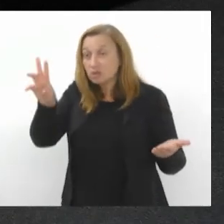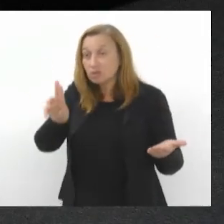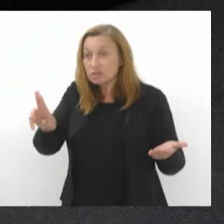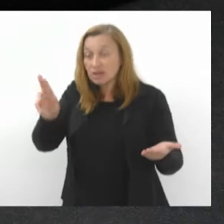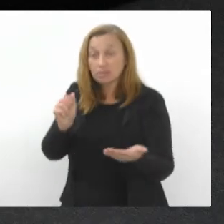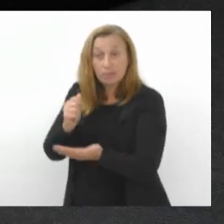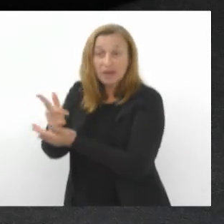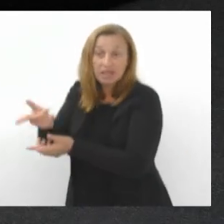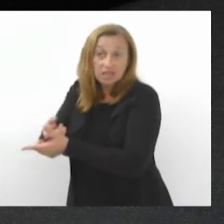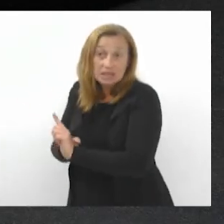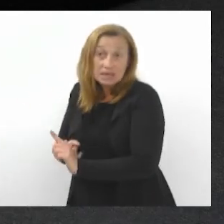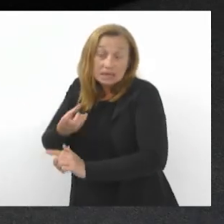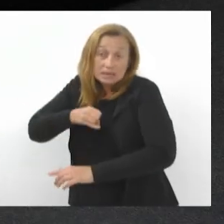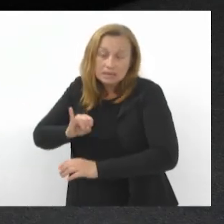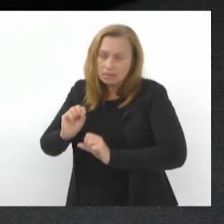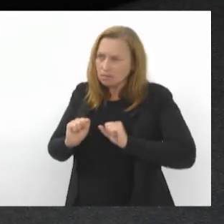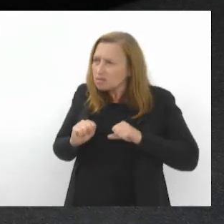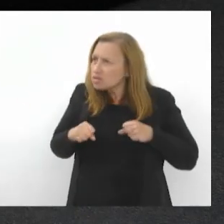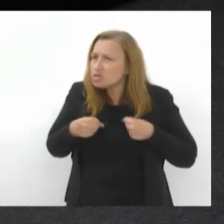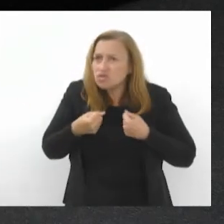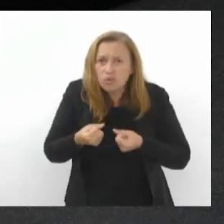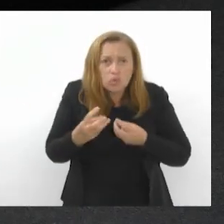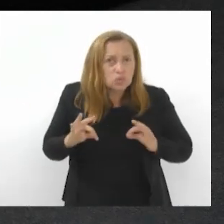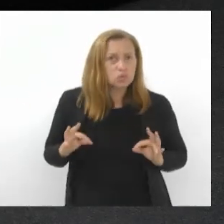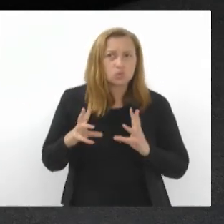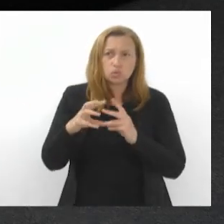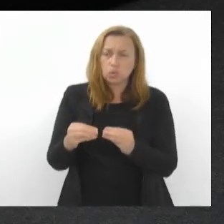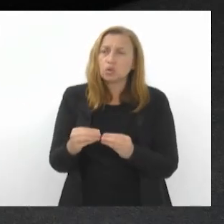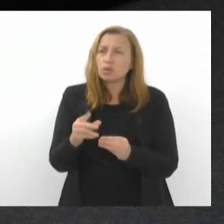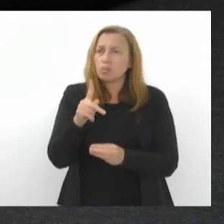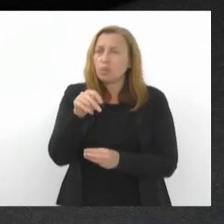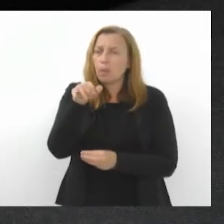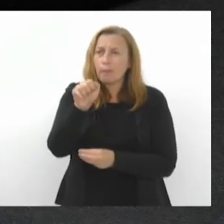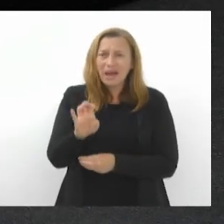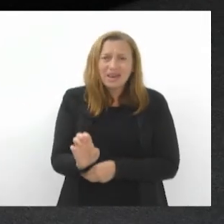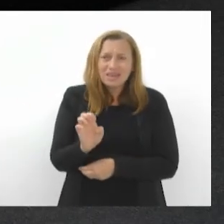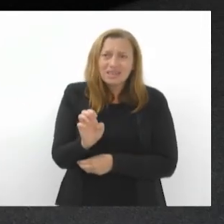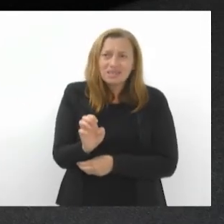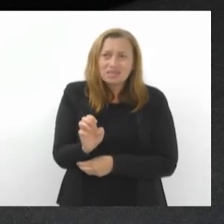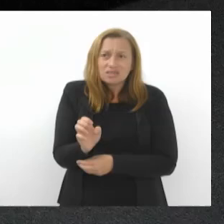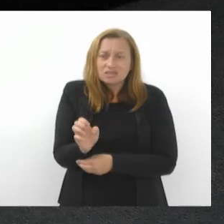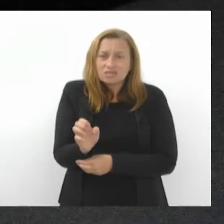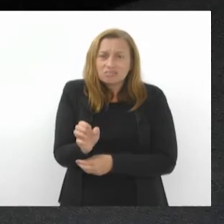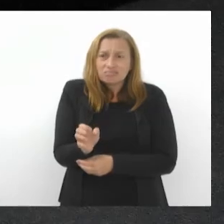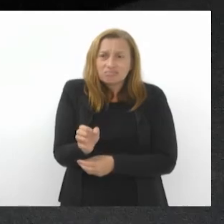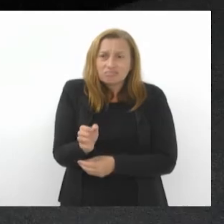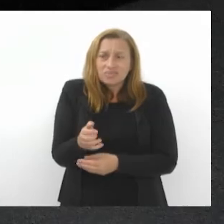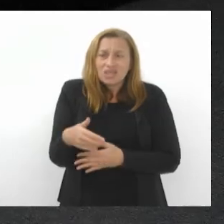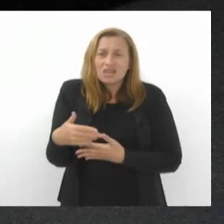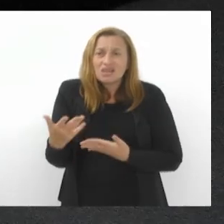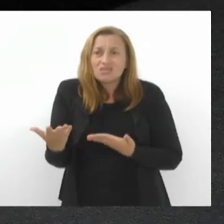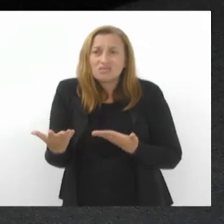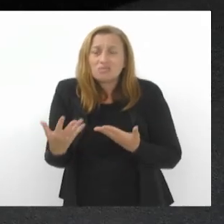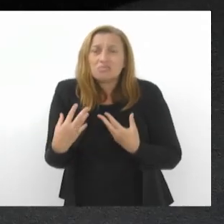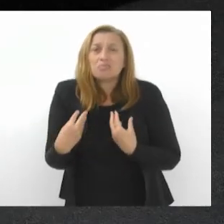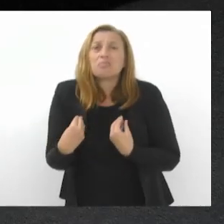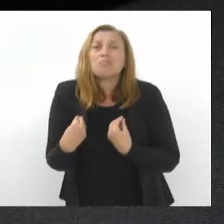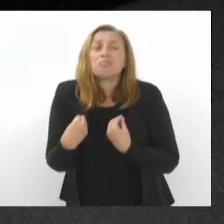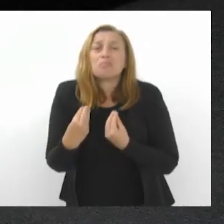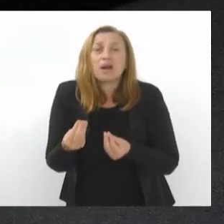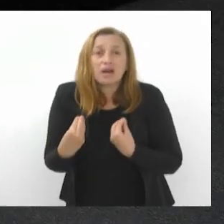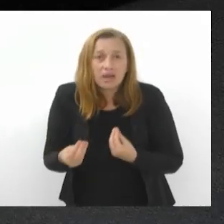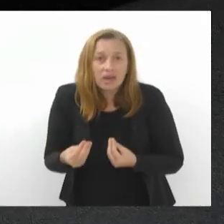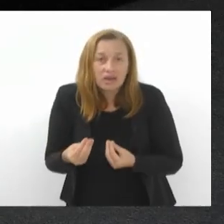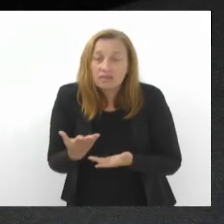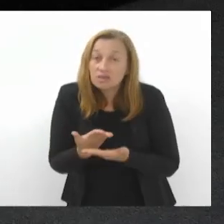isso, esse esforço todo que se deu no Propag, ele vai em vão, porque nós